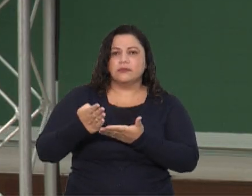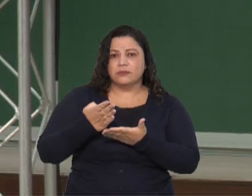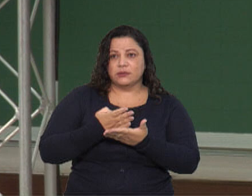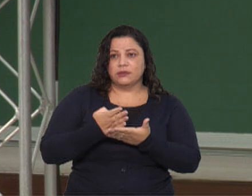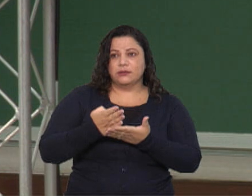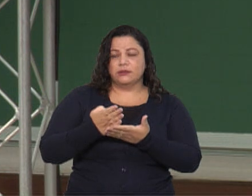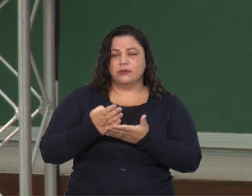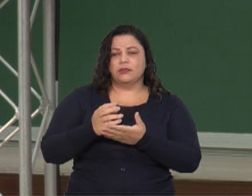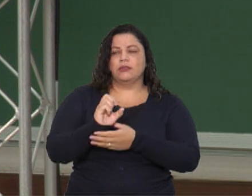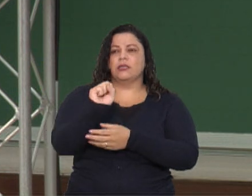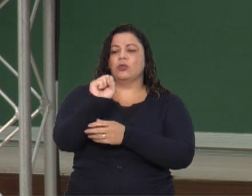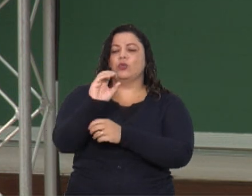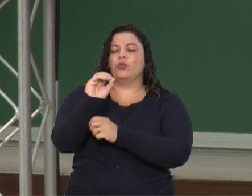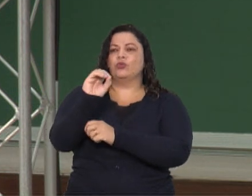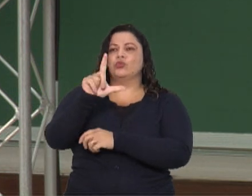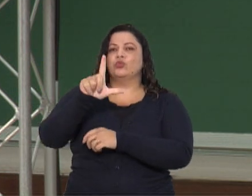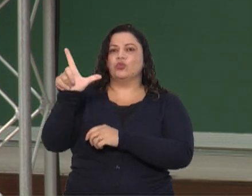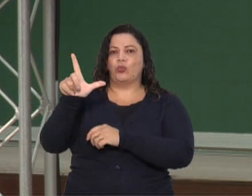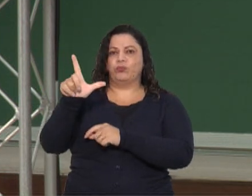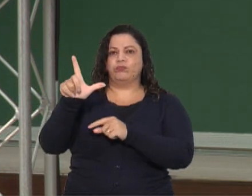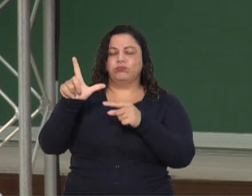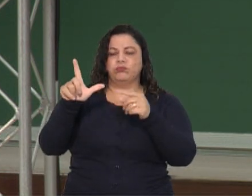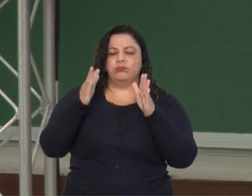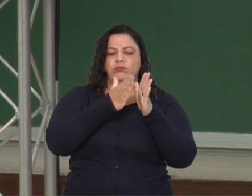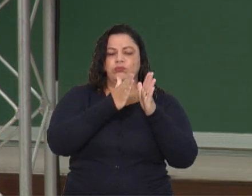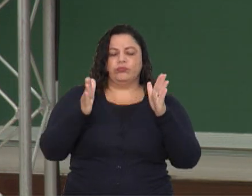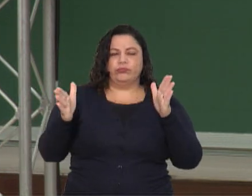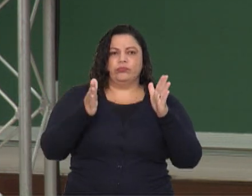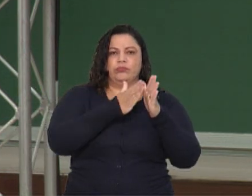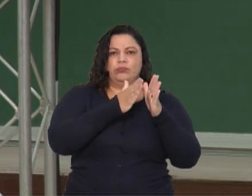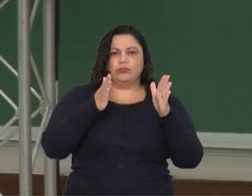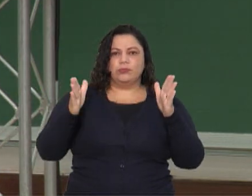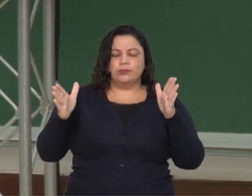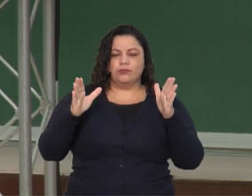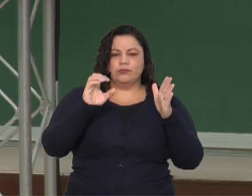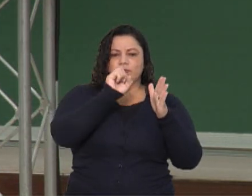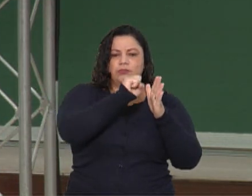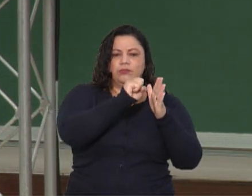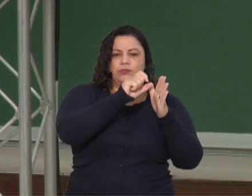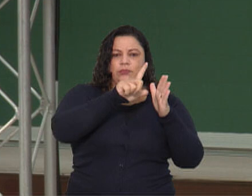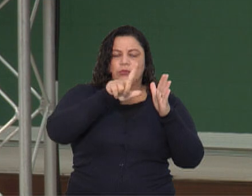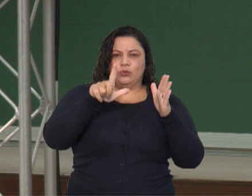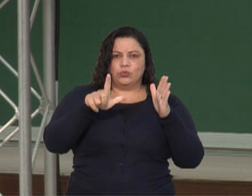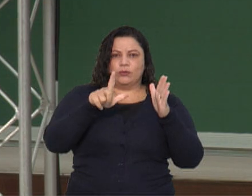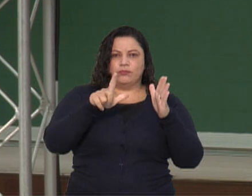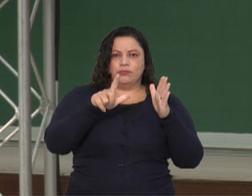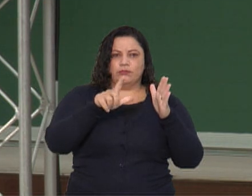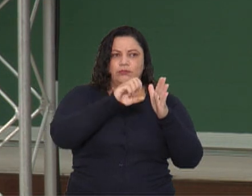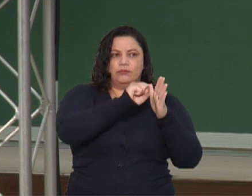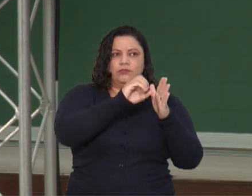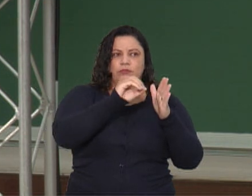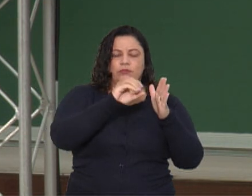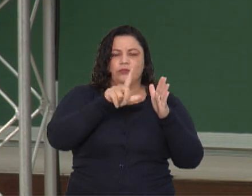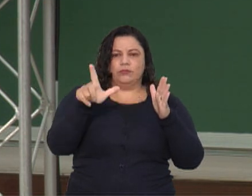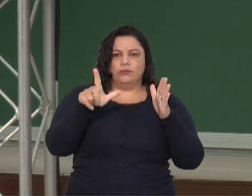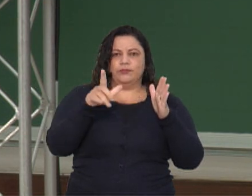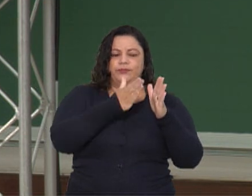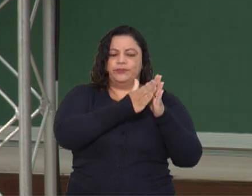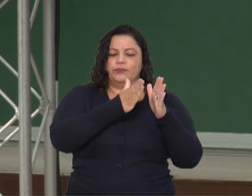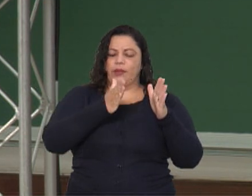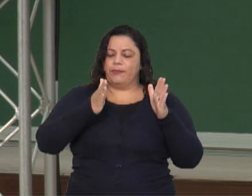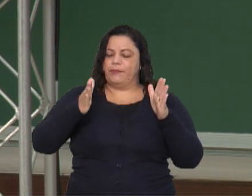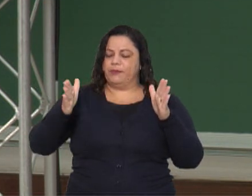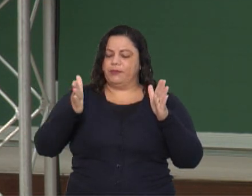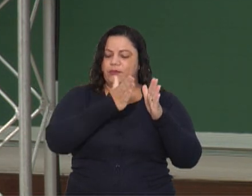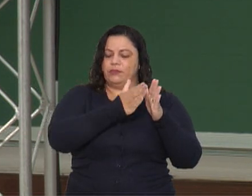sol vai ser nessa linha, a nota musical sol. Então, tudo que está nessa linha aqui vai ser sol também.